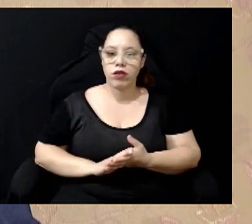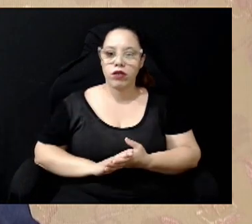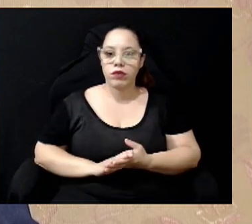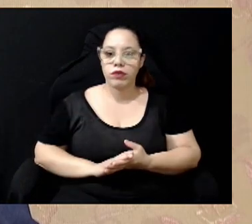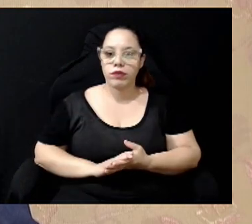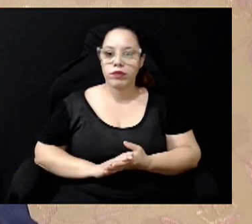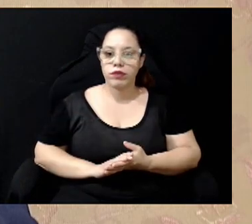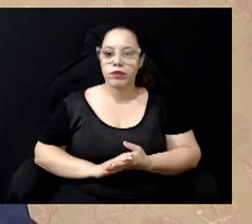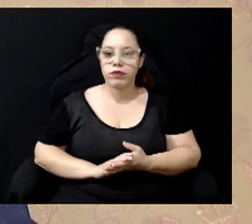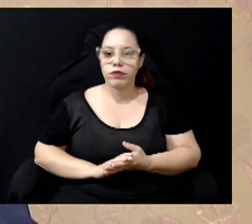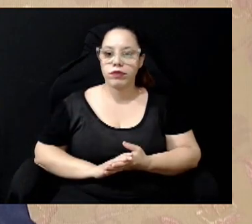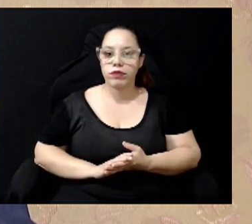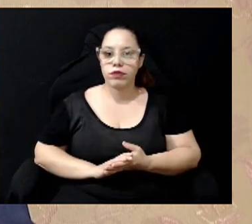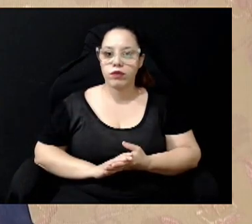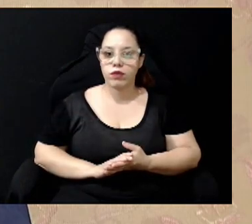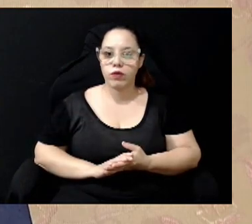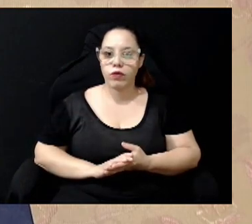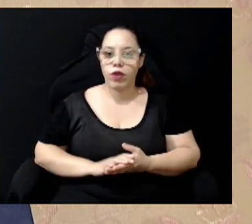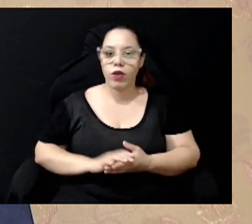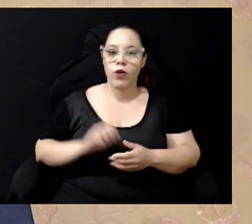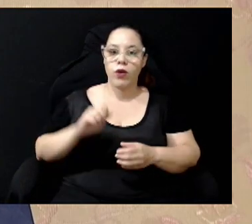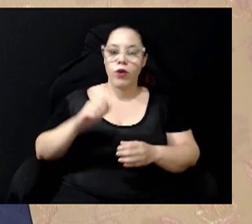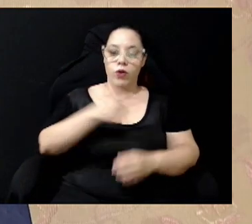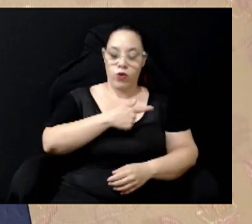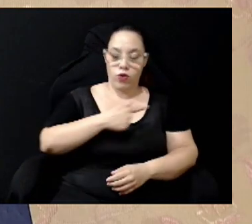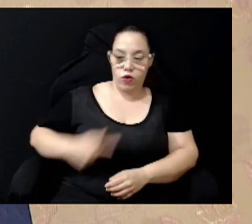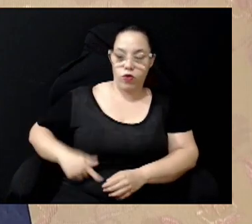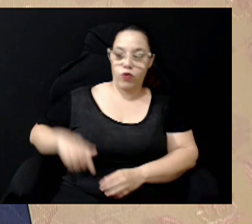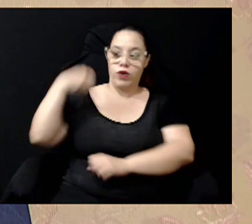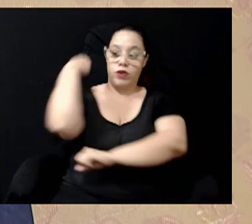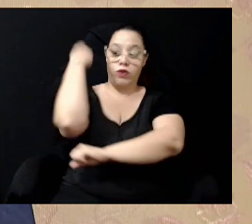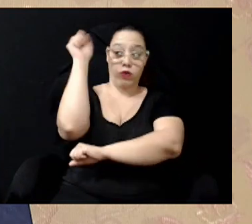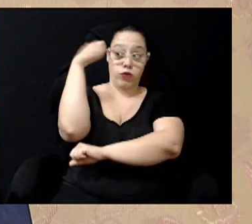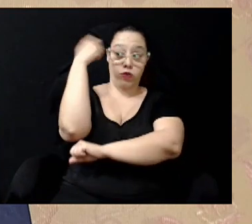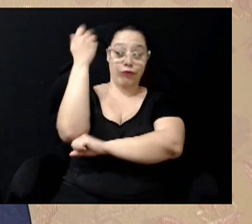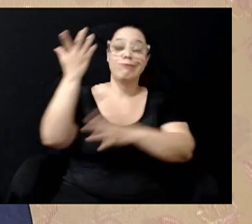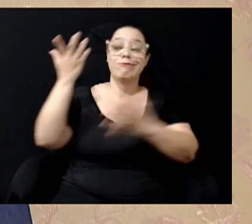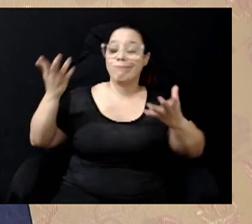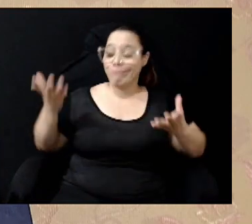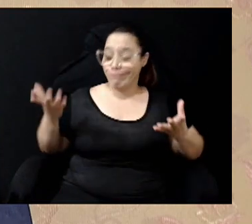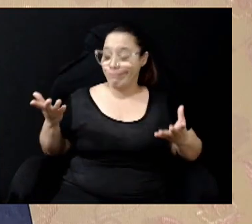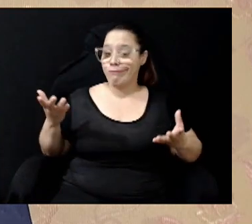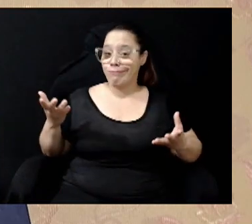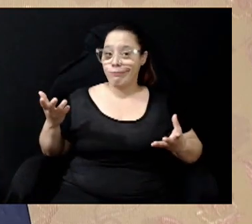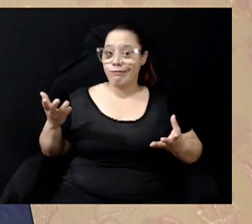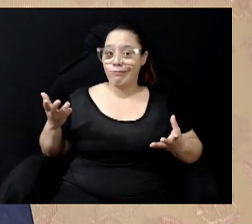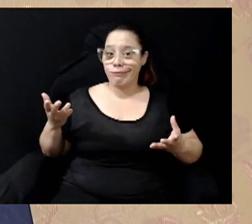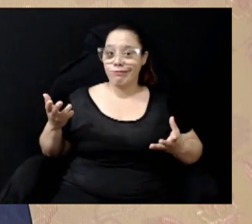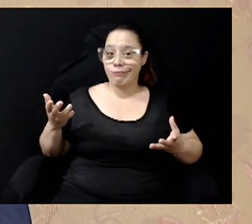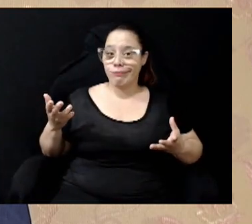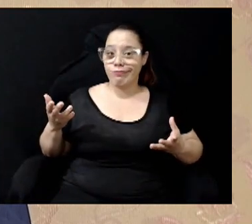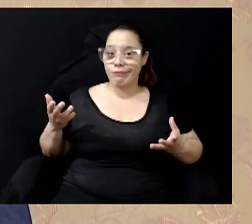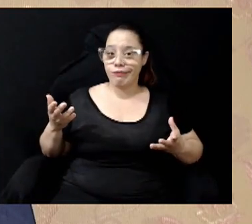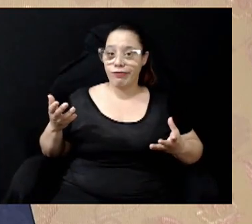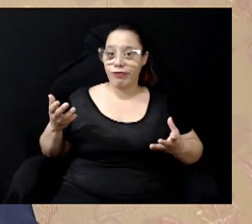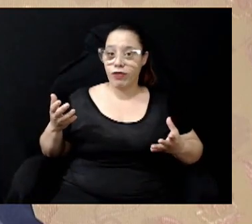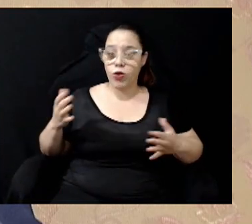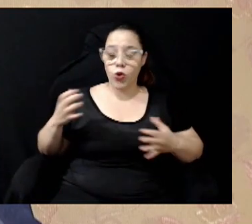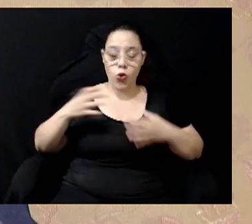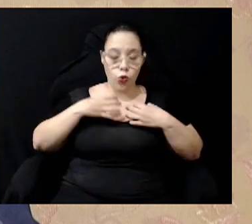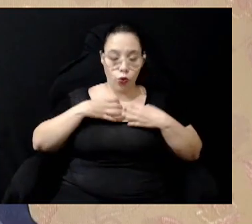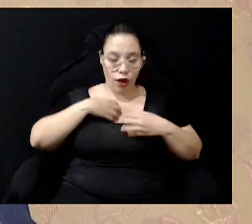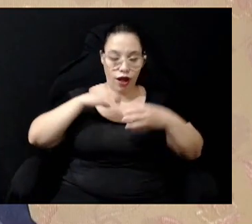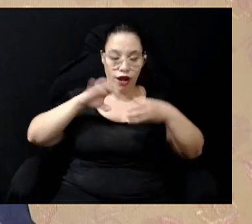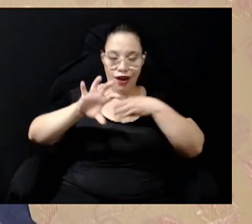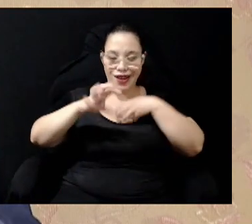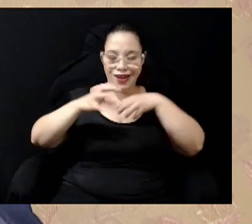Rio Grande do Sul, rio-grandense. Então, o ense é gentílico.